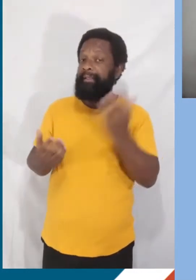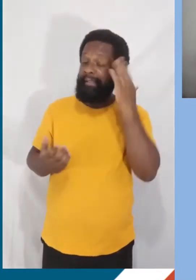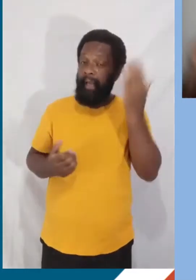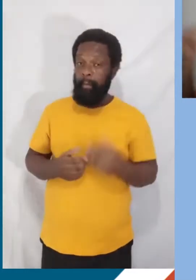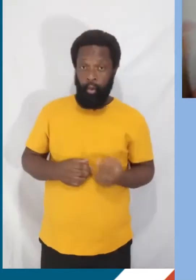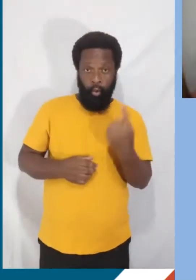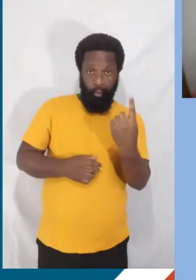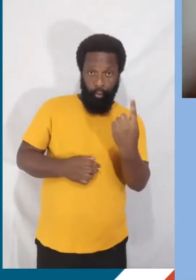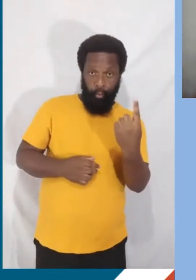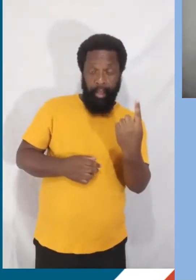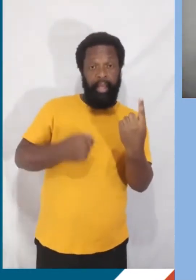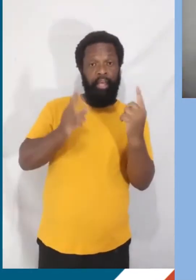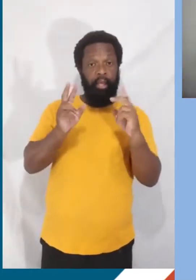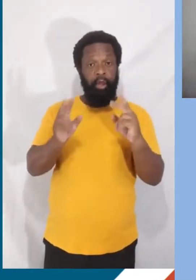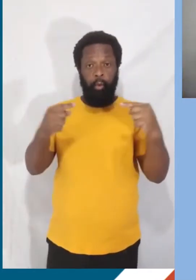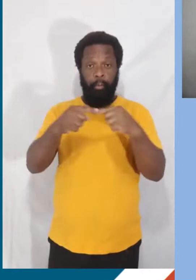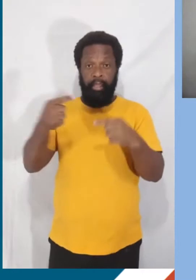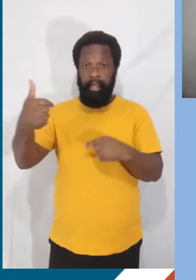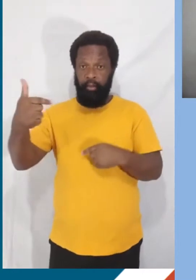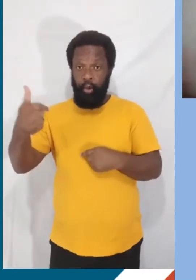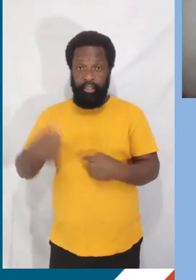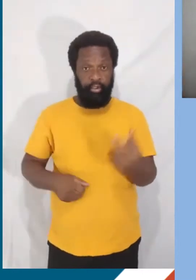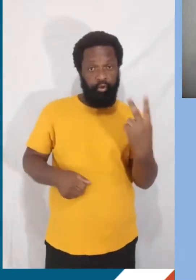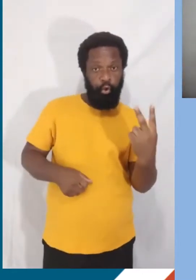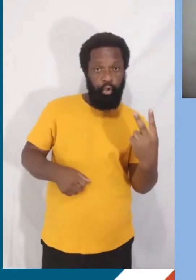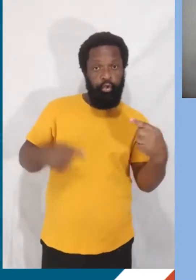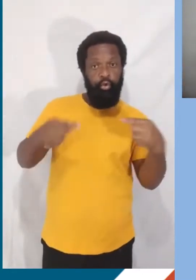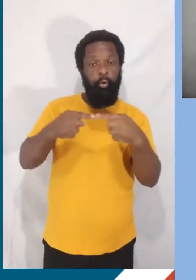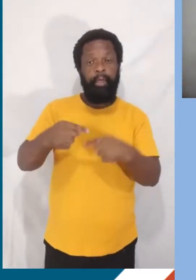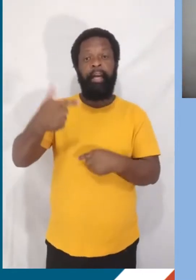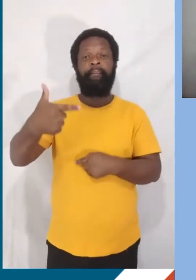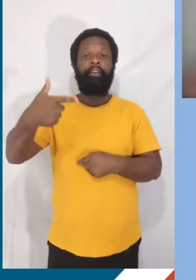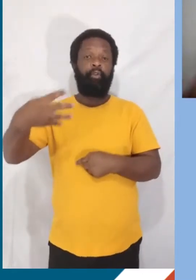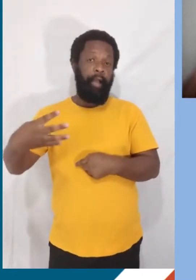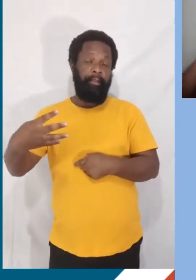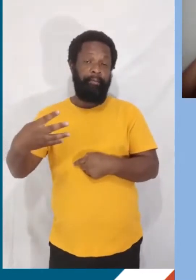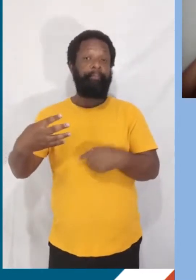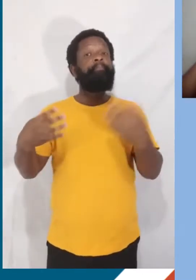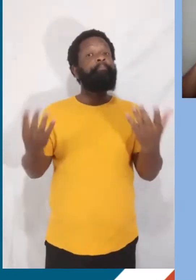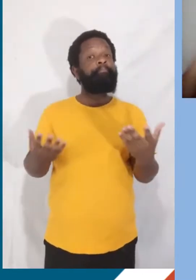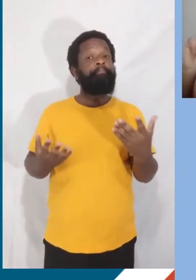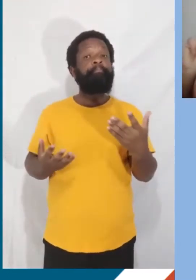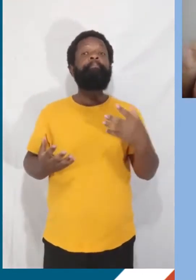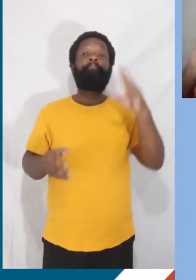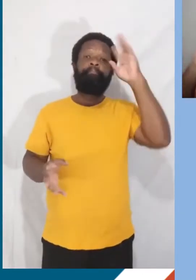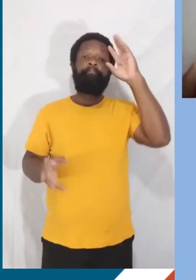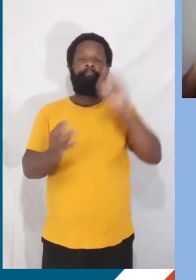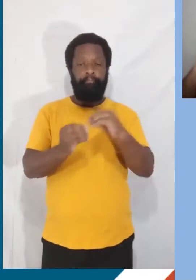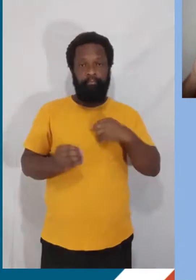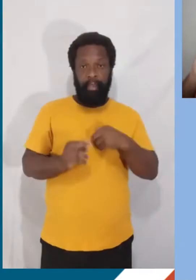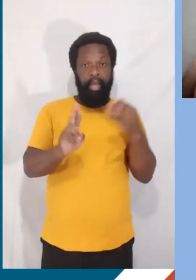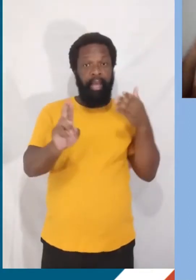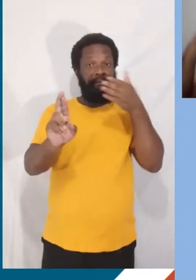se uma dúzia tem 12 ovos, 2 dúzias vão corresponder a 24 ovos. Então você tem a sua referência, que essa ideia de